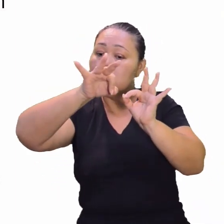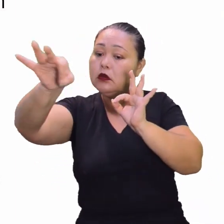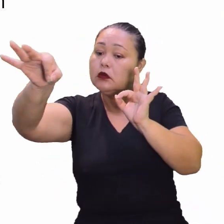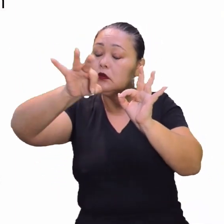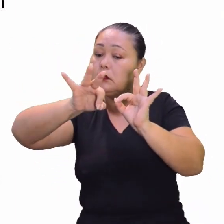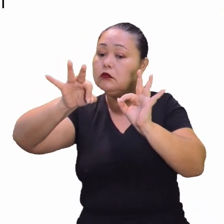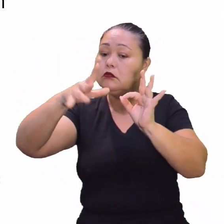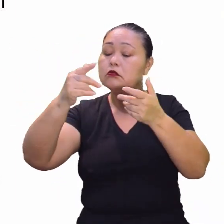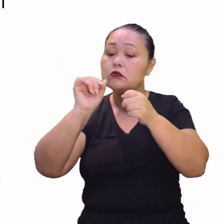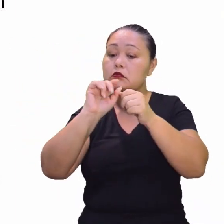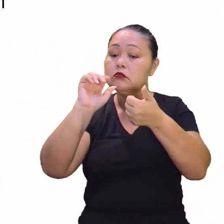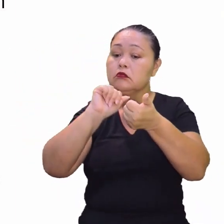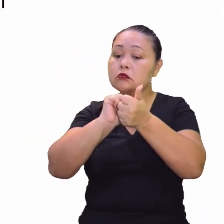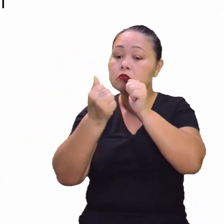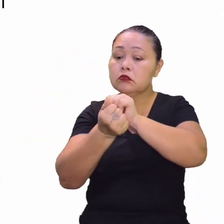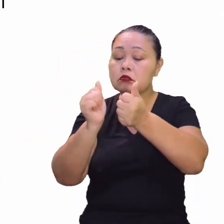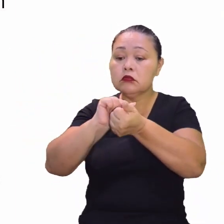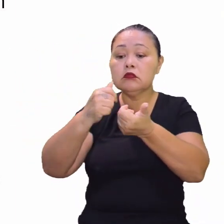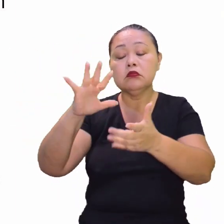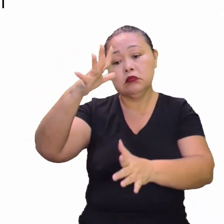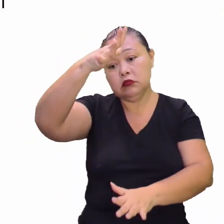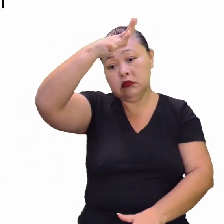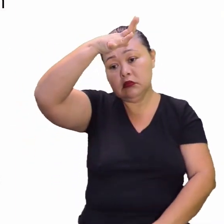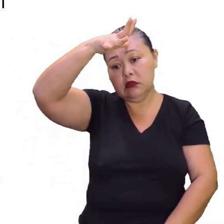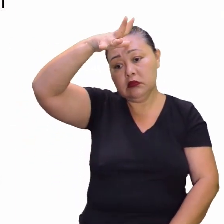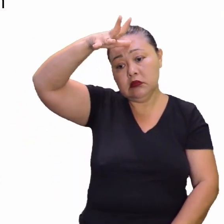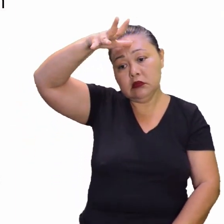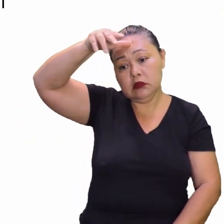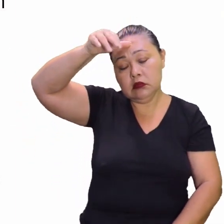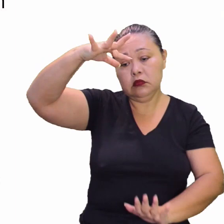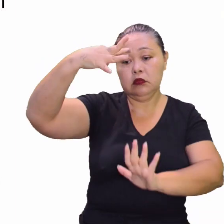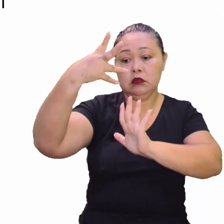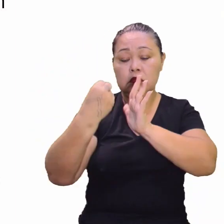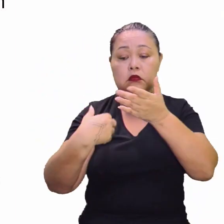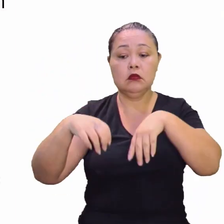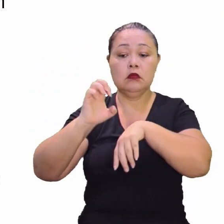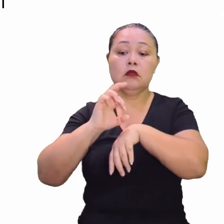e aperfeiçoamento aqui na Amazônia, e Rondônia